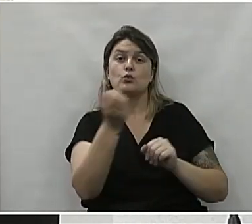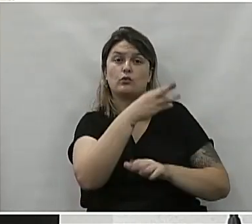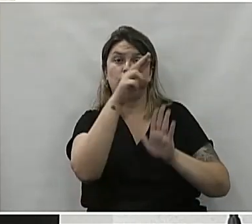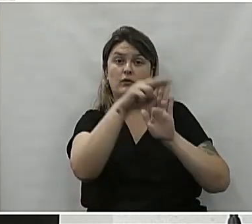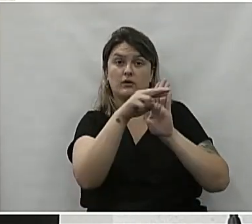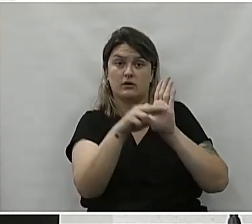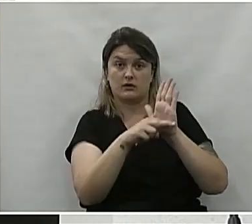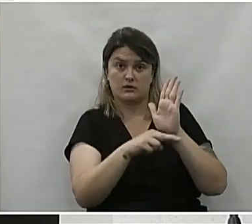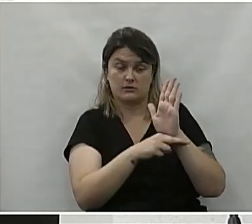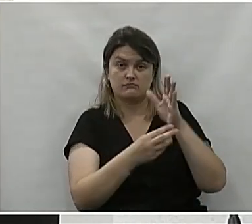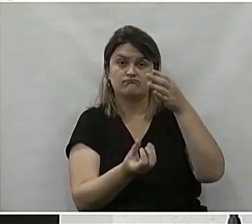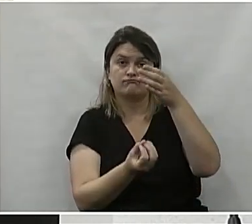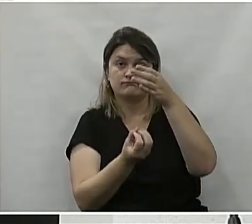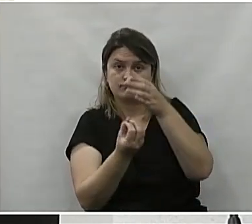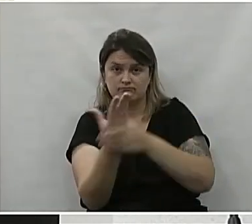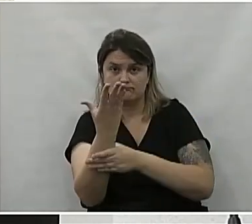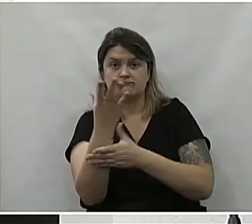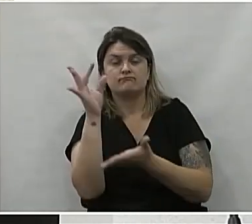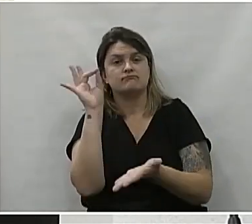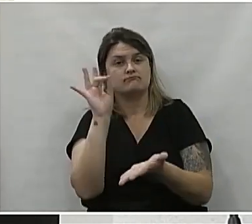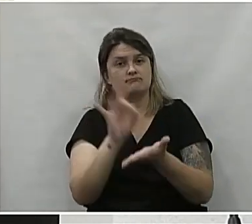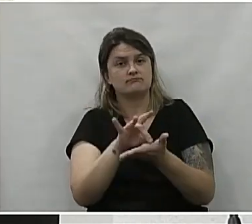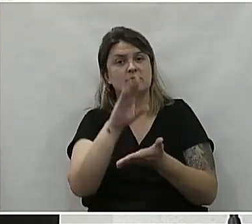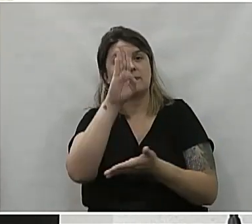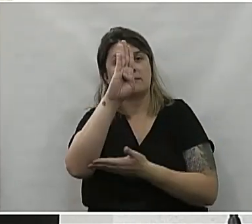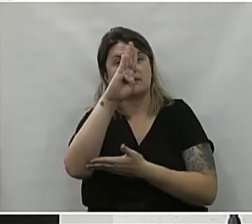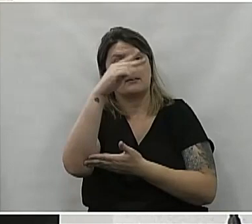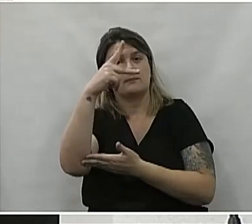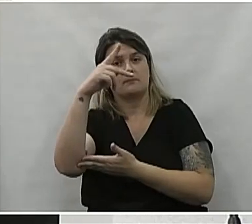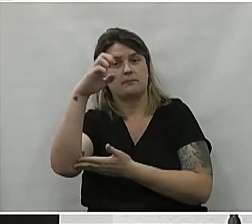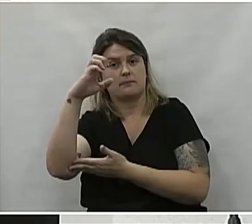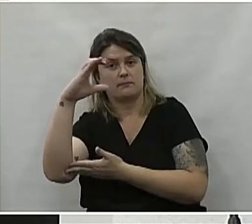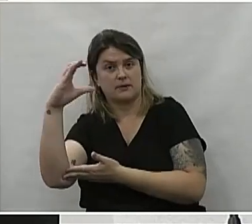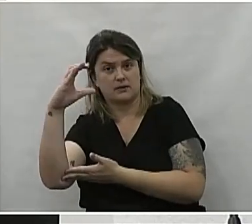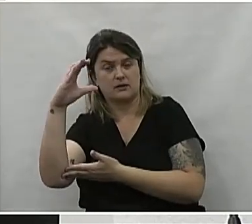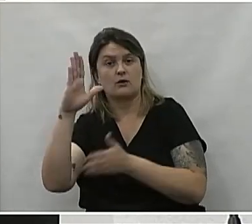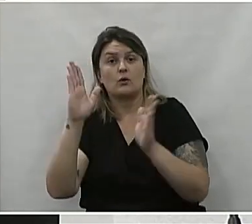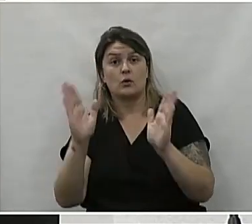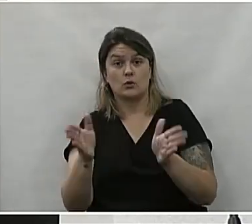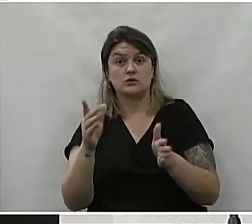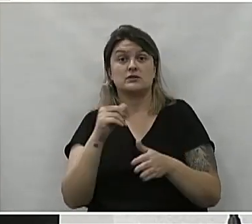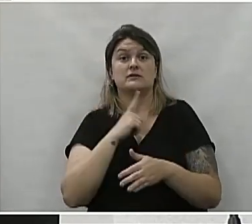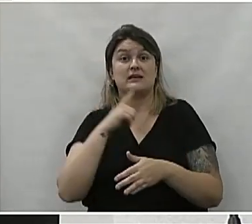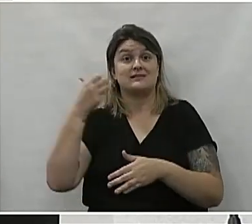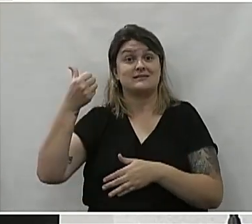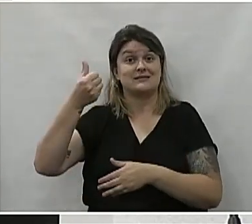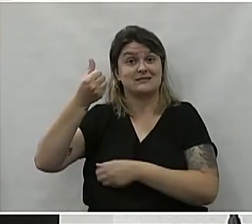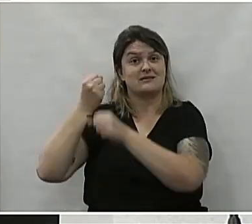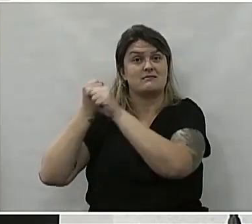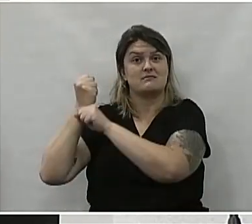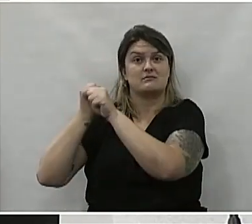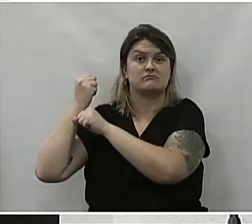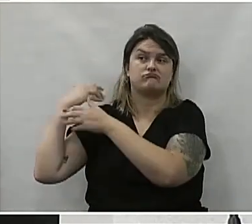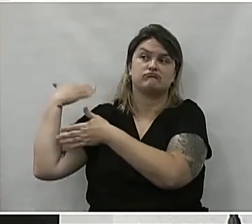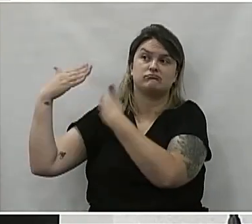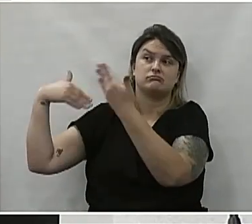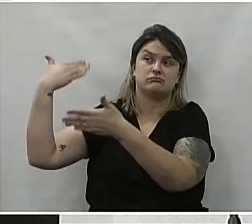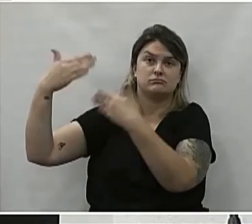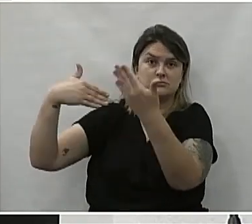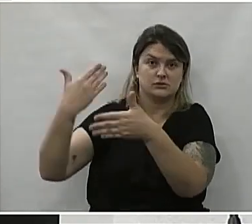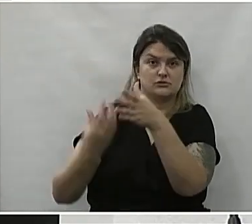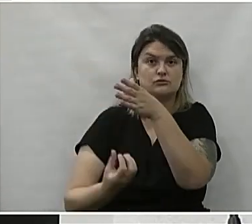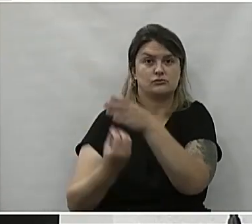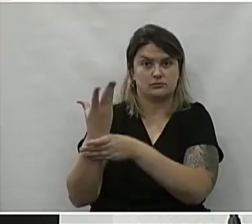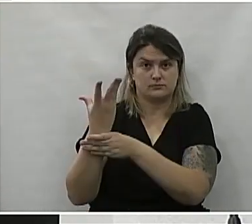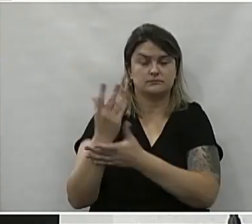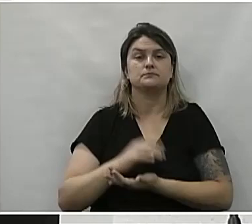policial Criando Efetivamente O BPEC Então hoje Senhores Nós temos 16 anos De história Desde a criação Do